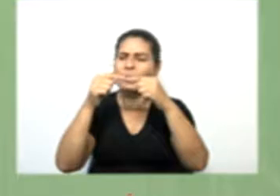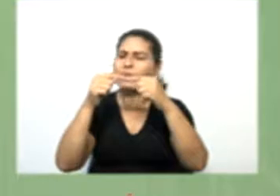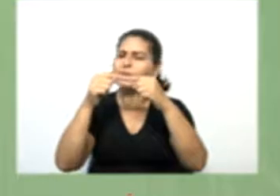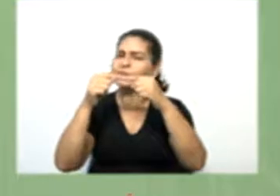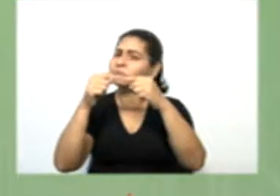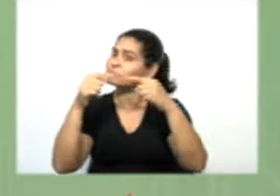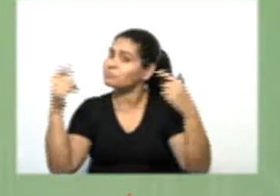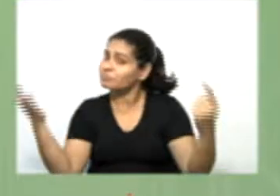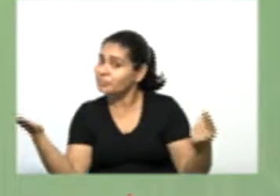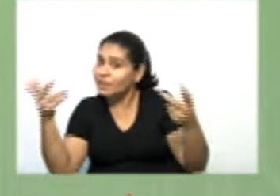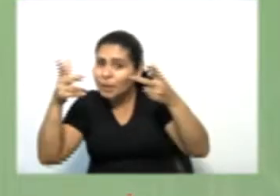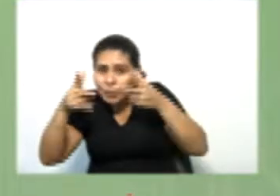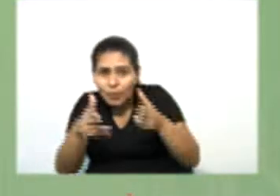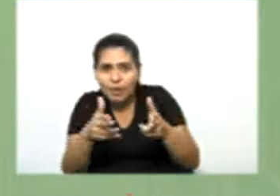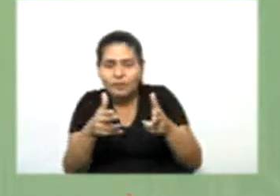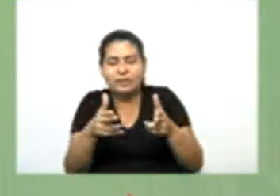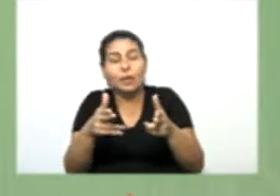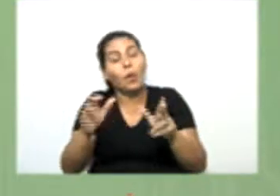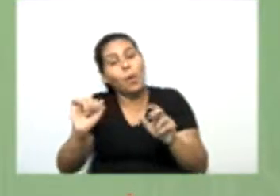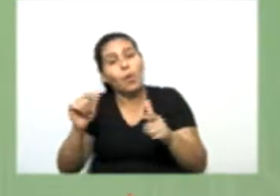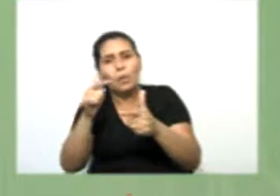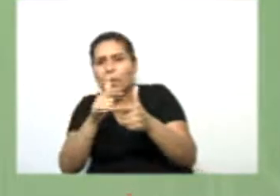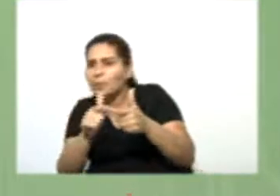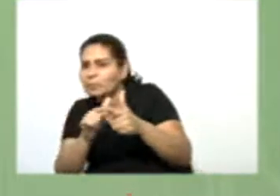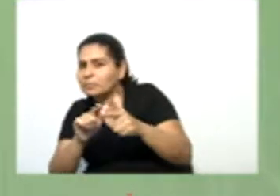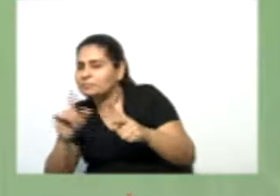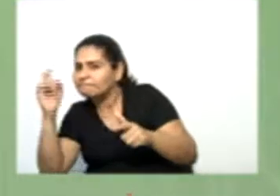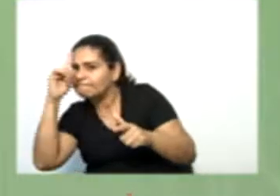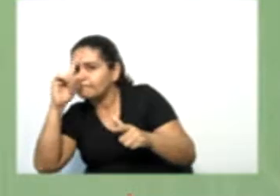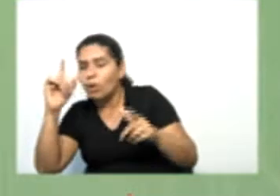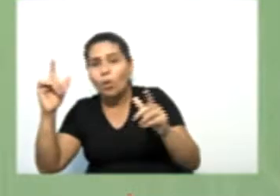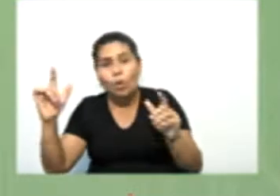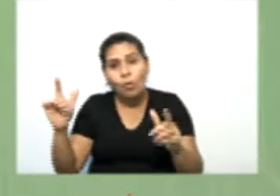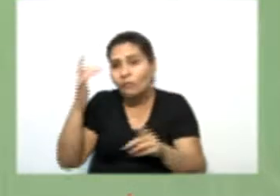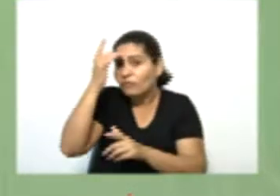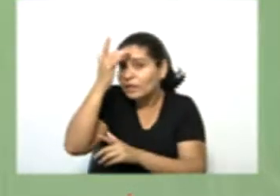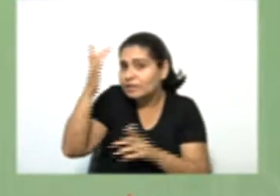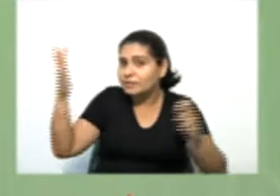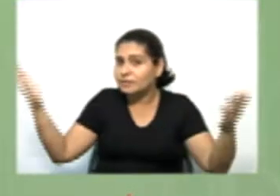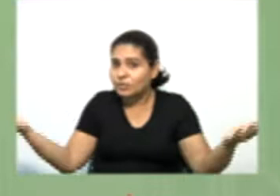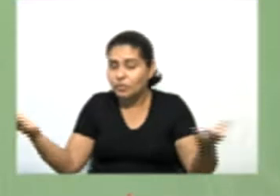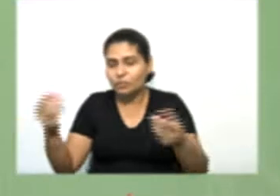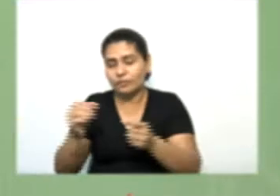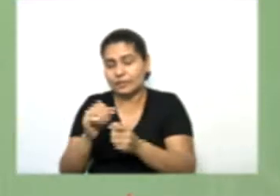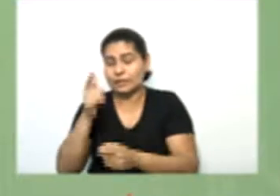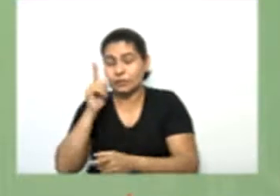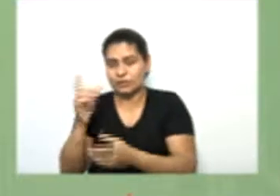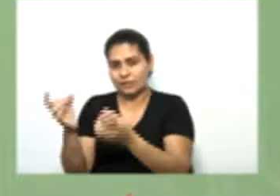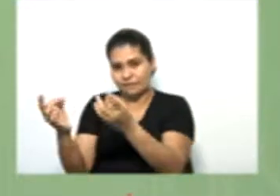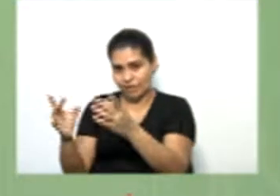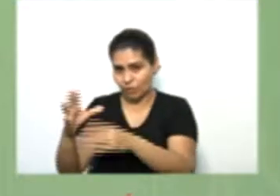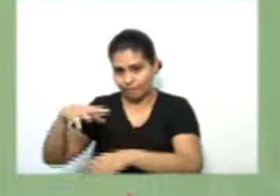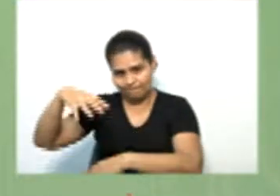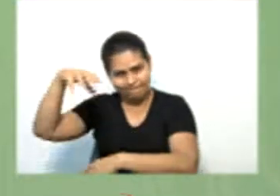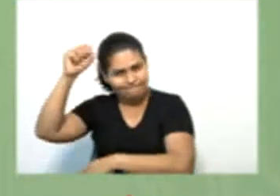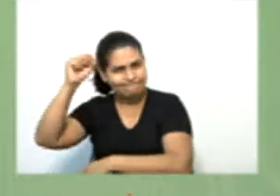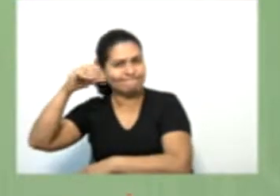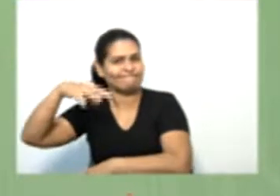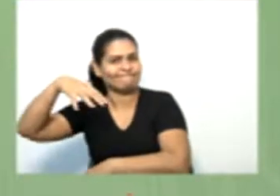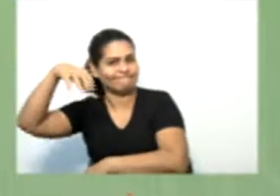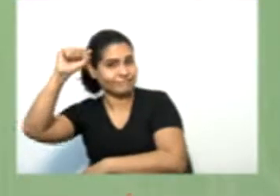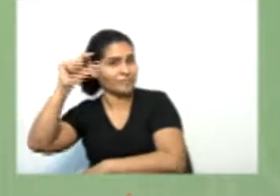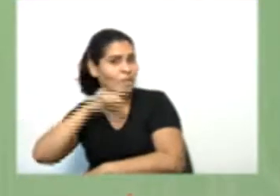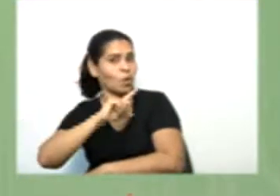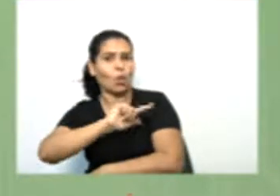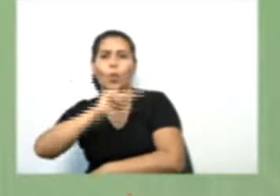os mesmos objetivos, criando situações difíceis para um acordo. Numa negociação ganha-ganha, ok? Existem